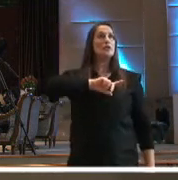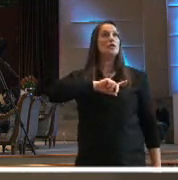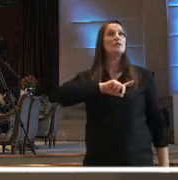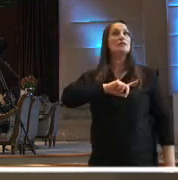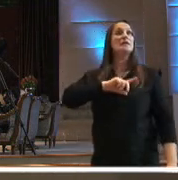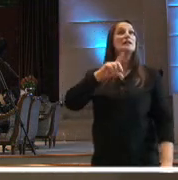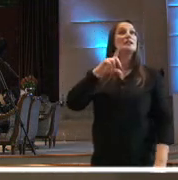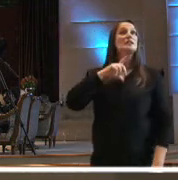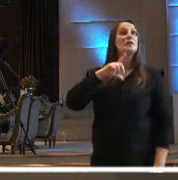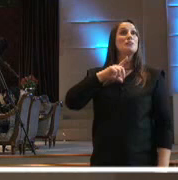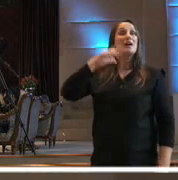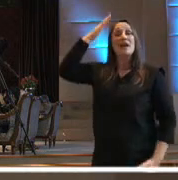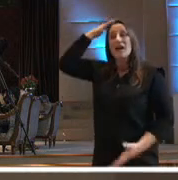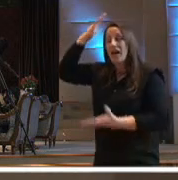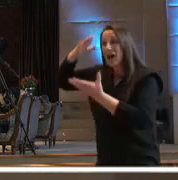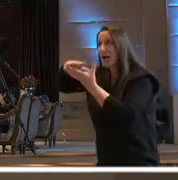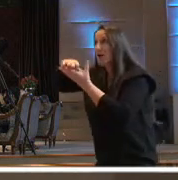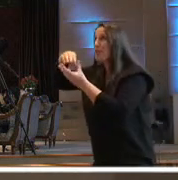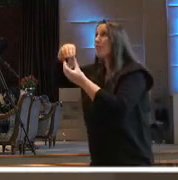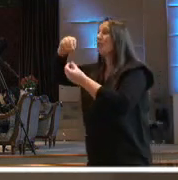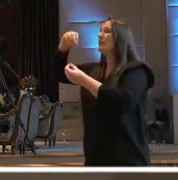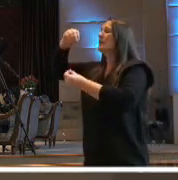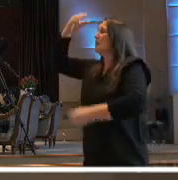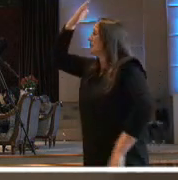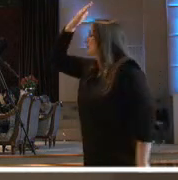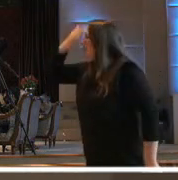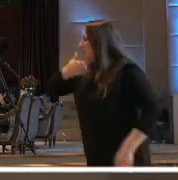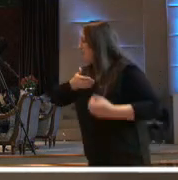derramando a nossa alma diante dEle.